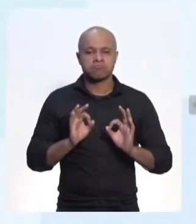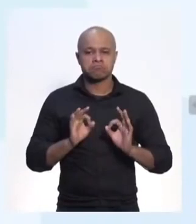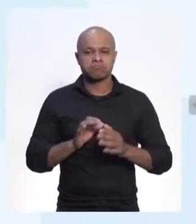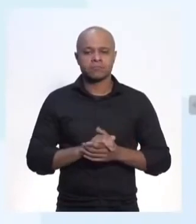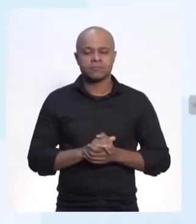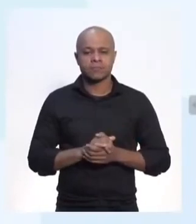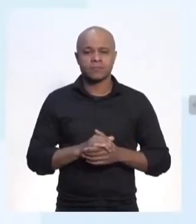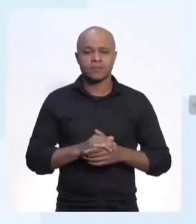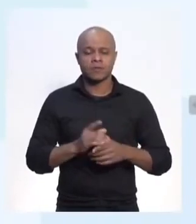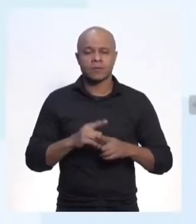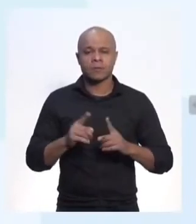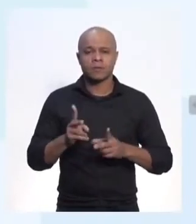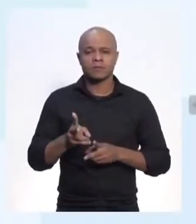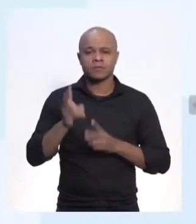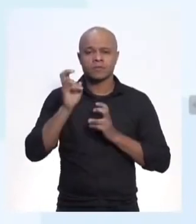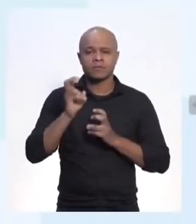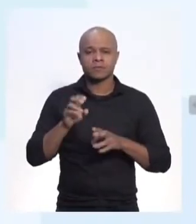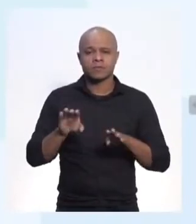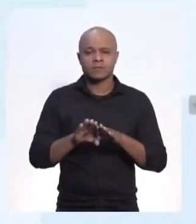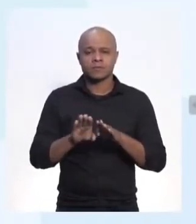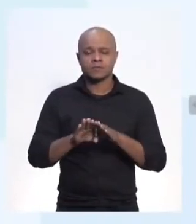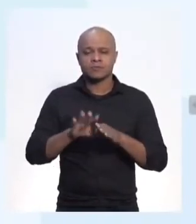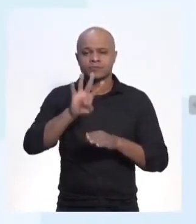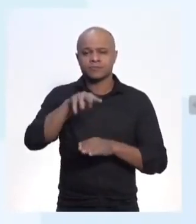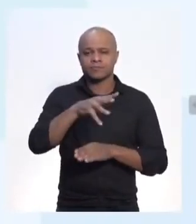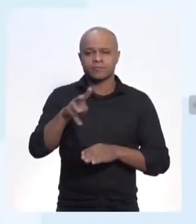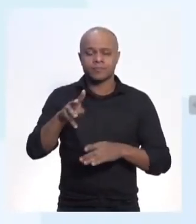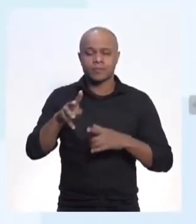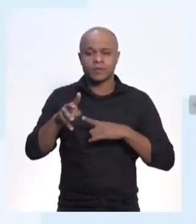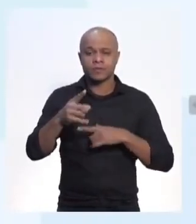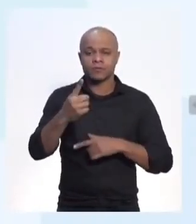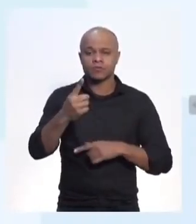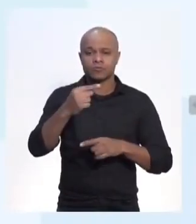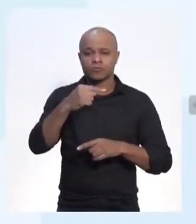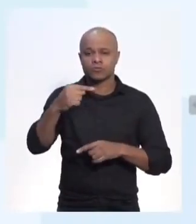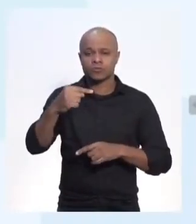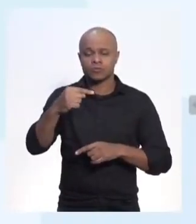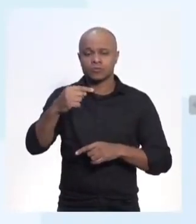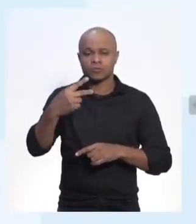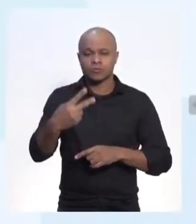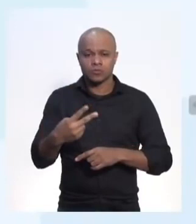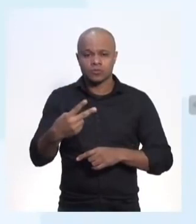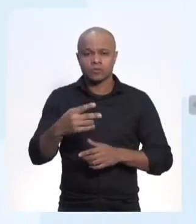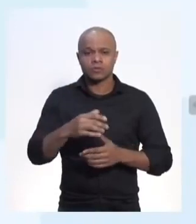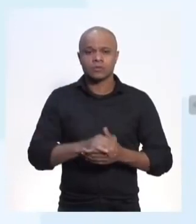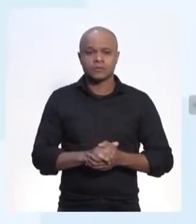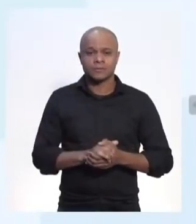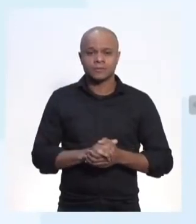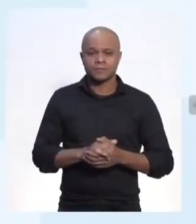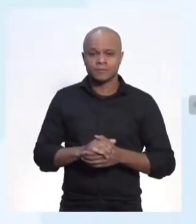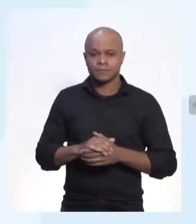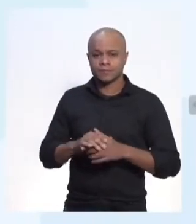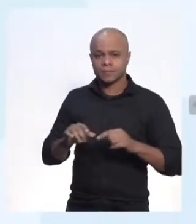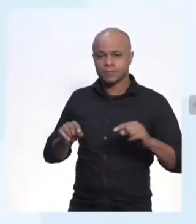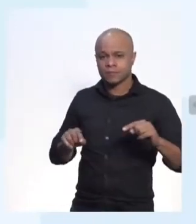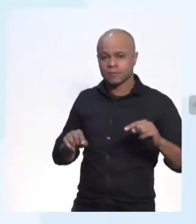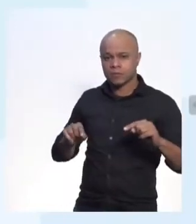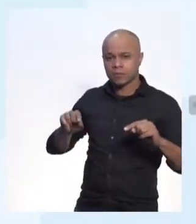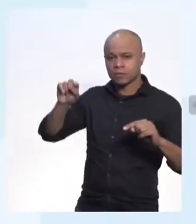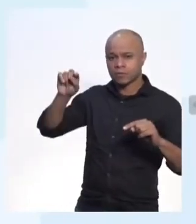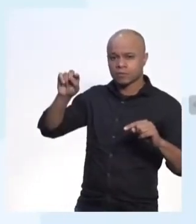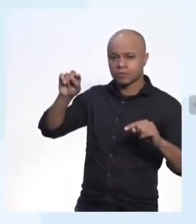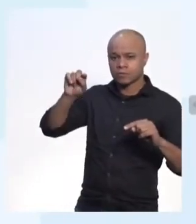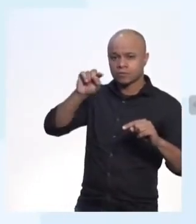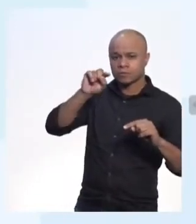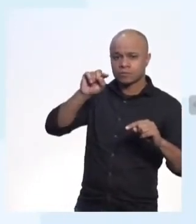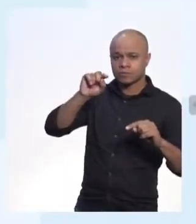Eu percebi que na tabela tinha 1 sobre 2, que é meio. Então, eu vim aqui no meio, exatamente nesse pedaço no meio, marquei a metade, que